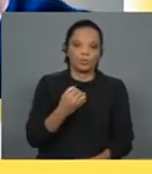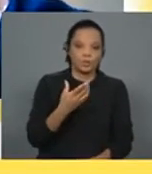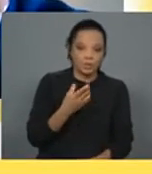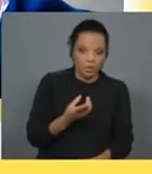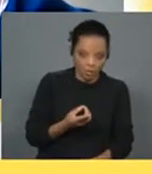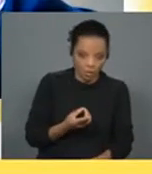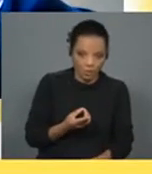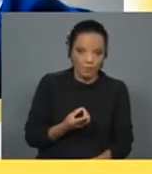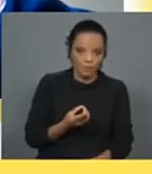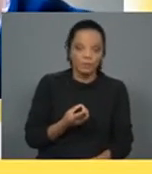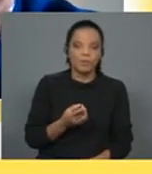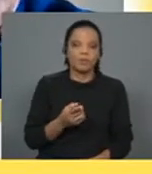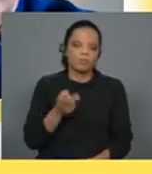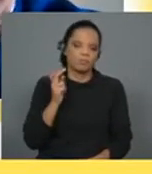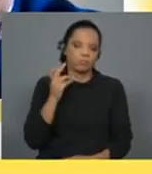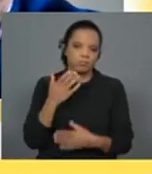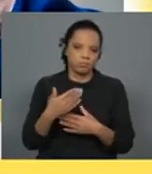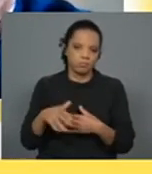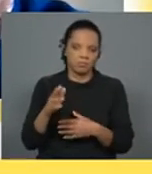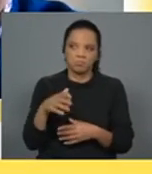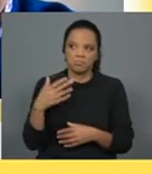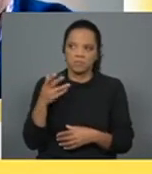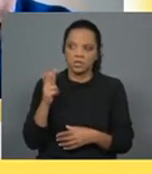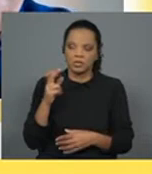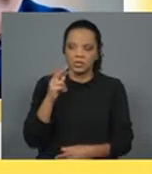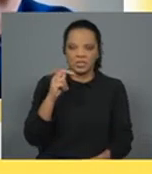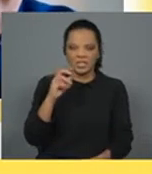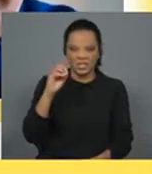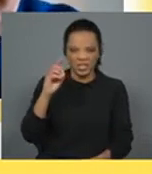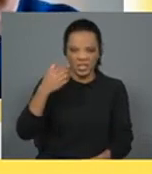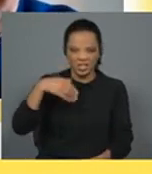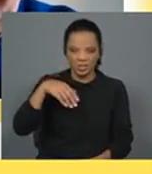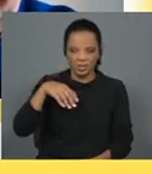2019, depois de muitos anos, mais de 36 anos,